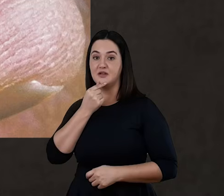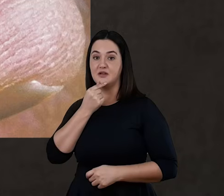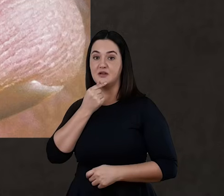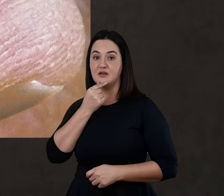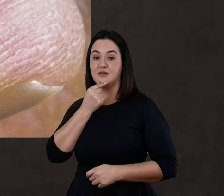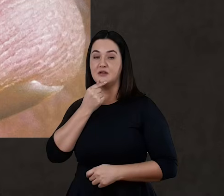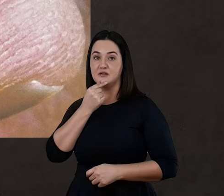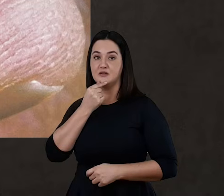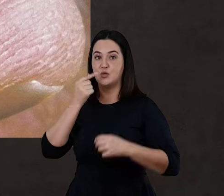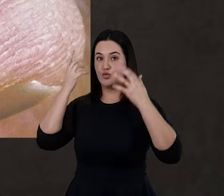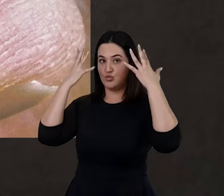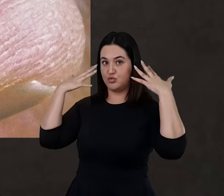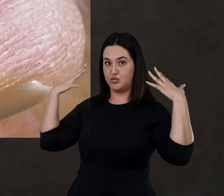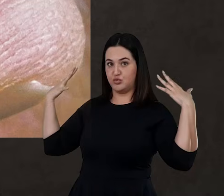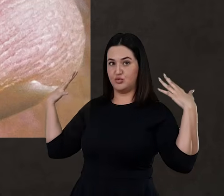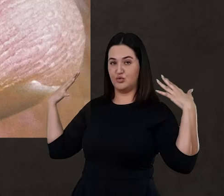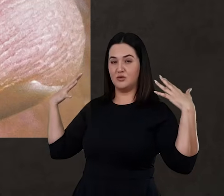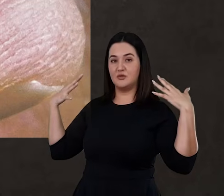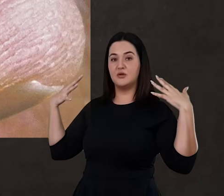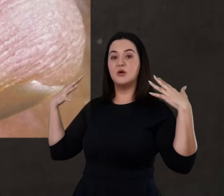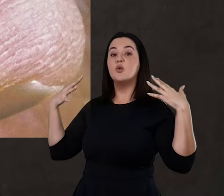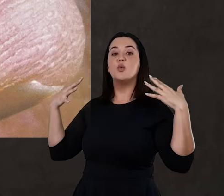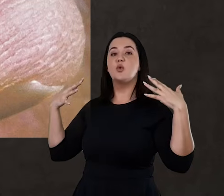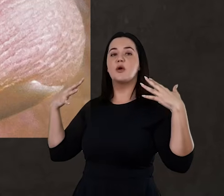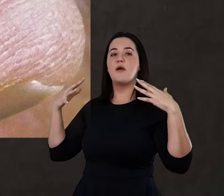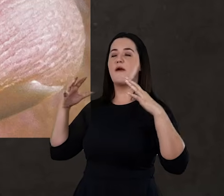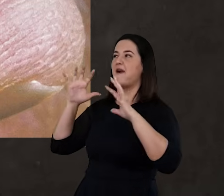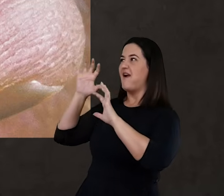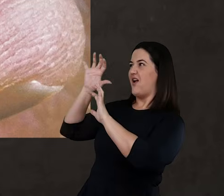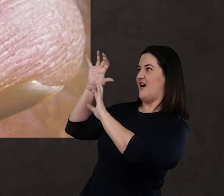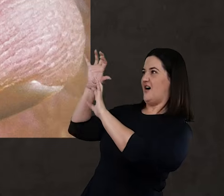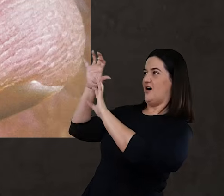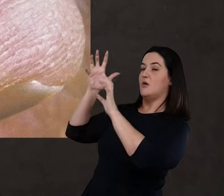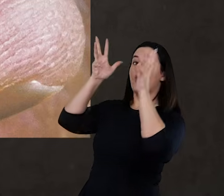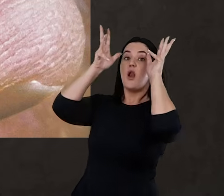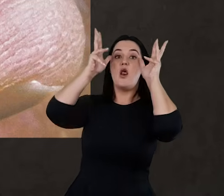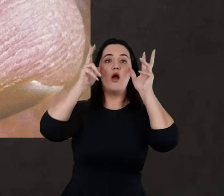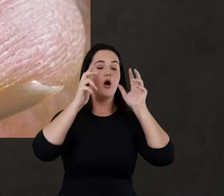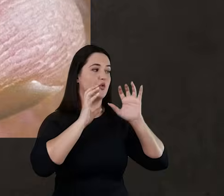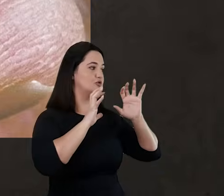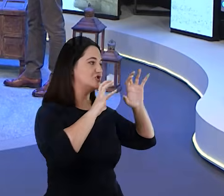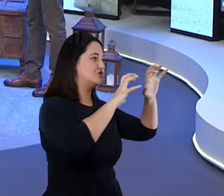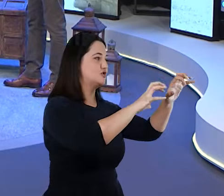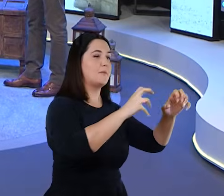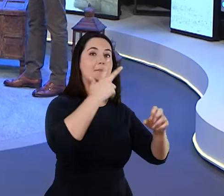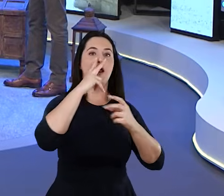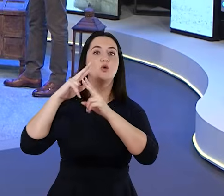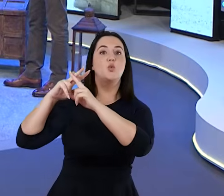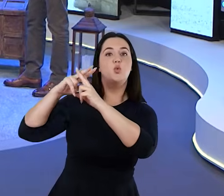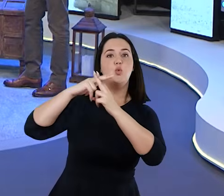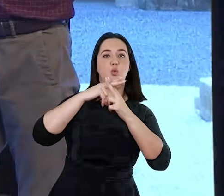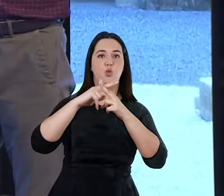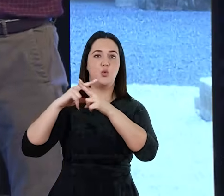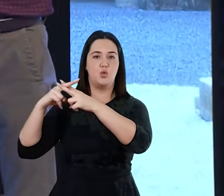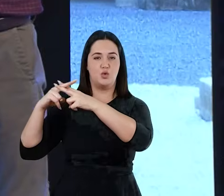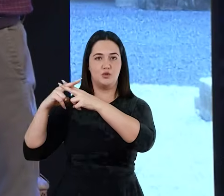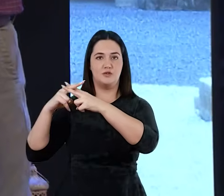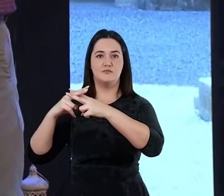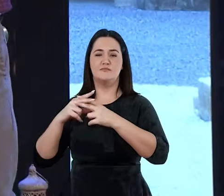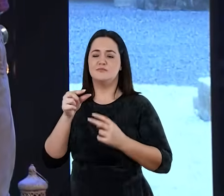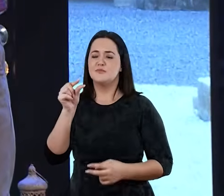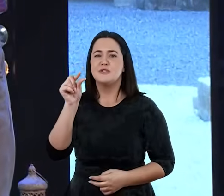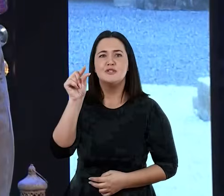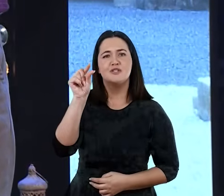com os cabelos longos, que na foto não mostra tanto, lutando contra o que aparenta ser um leão. Ora,